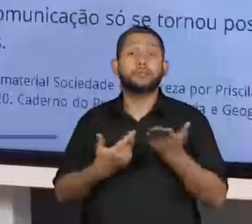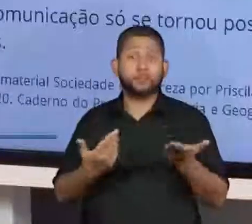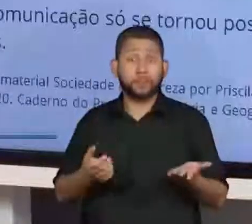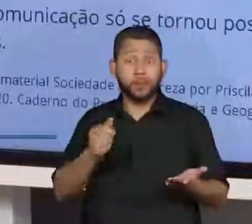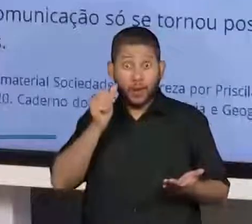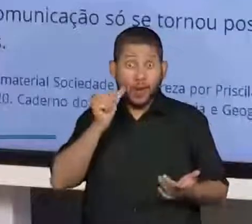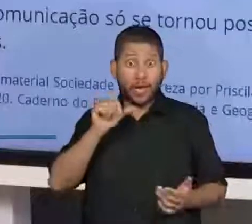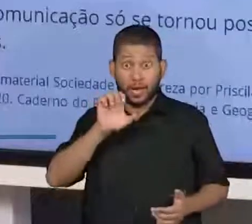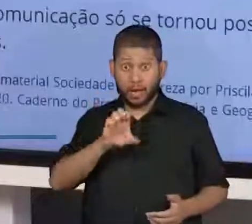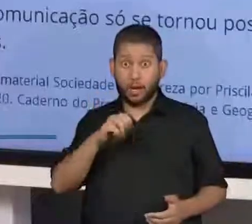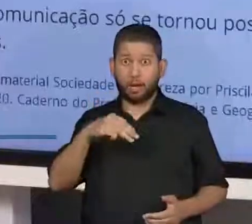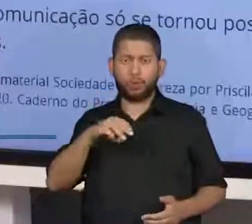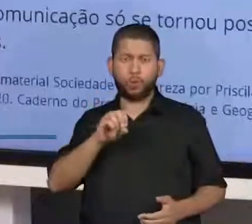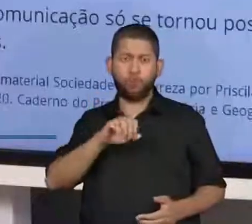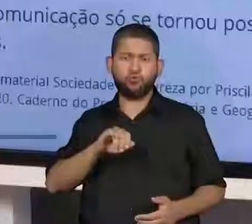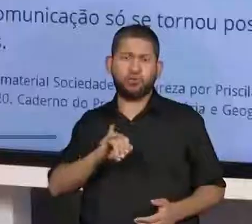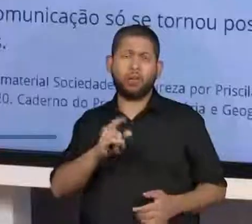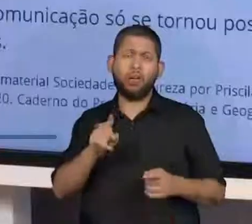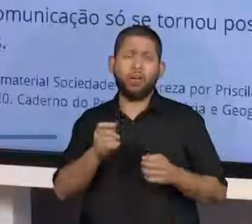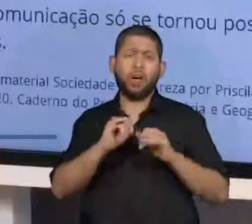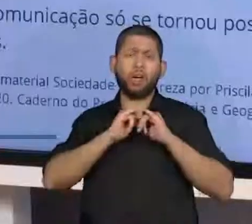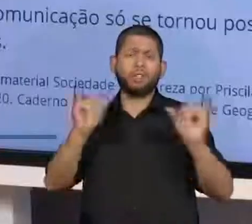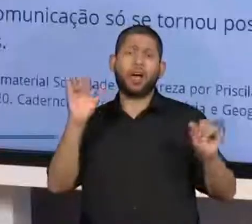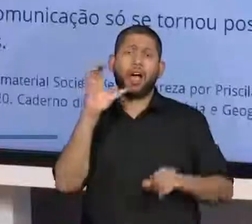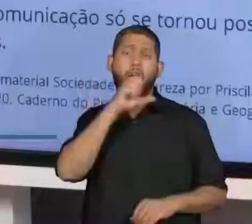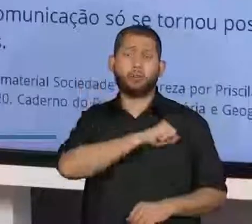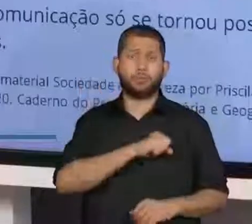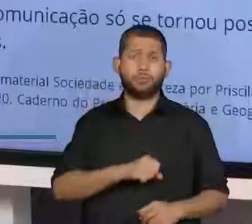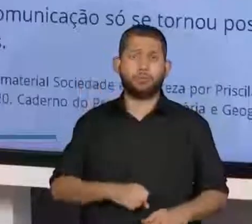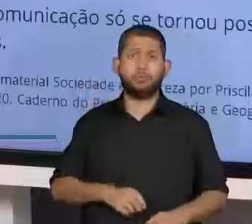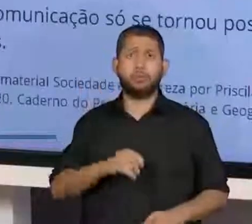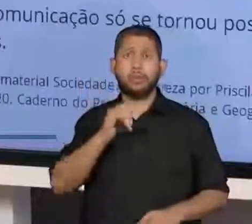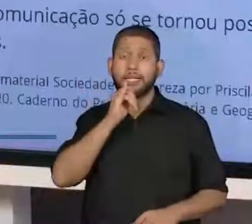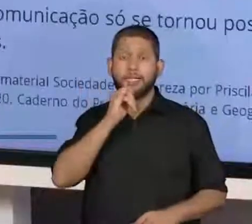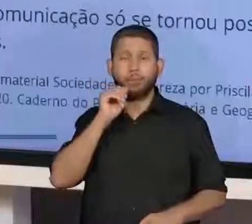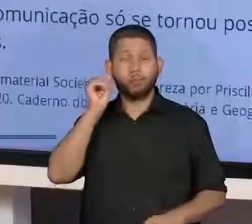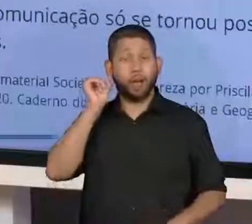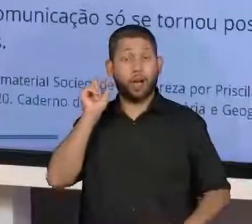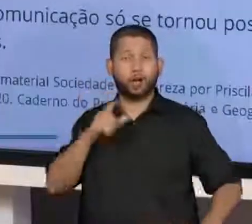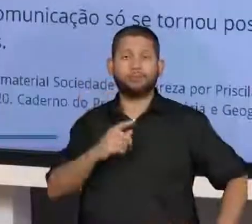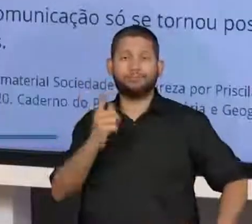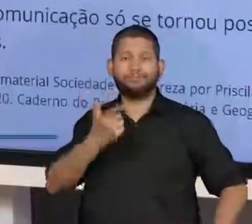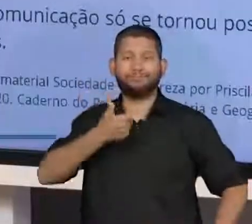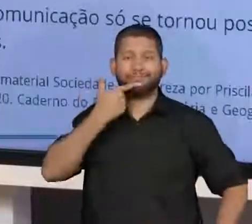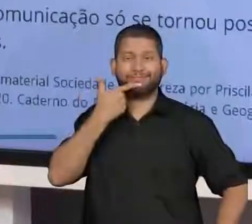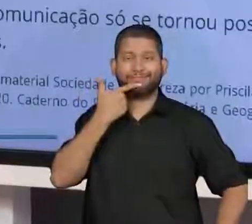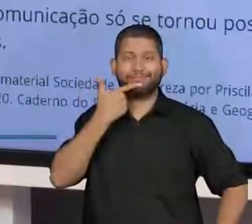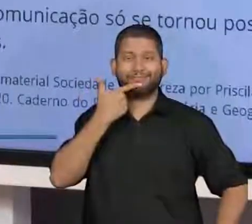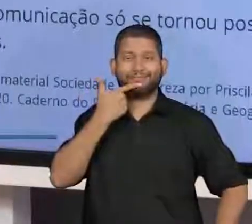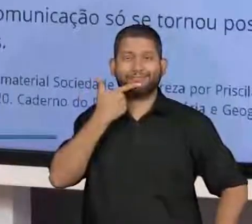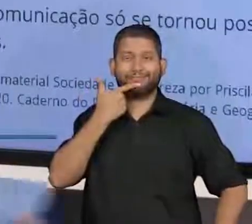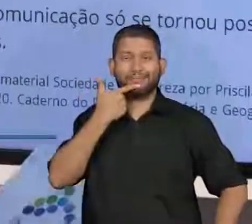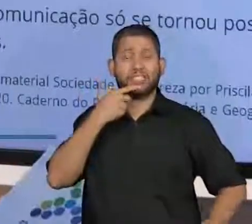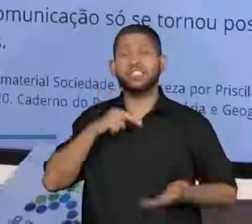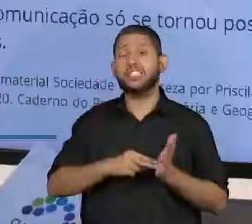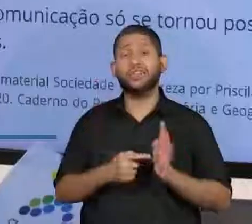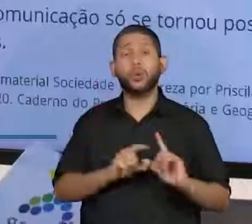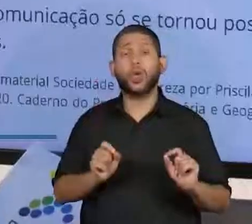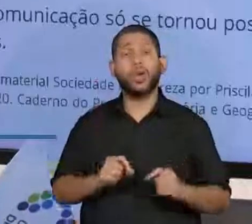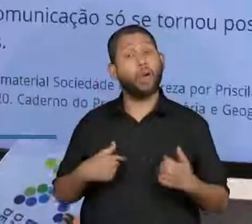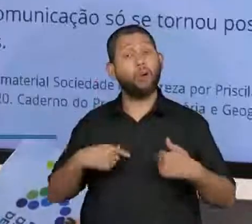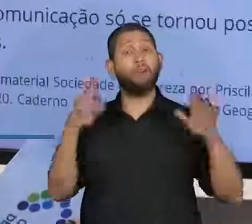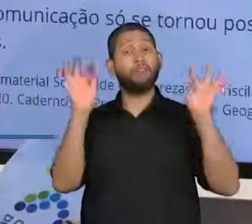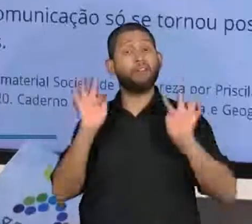uma informação rápida. Se eu fizer um emoji para vocês com um sorriso, vocês vão achar que eu estou triste? Não,